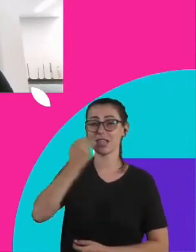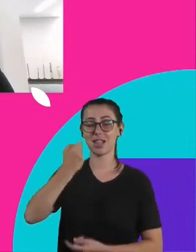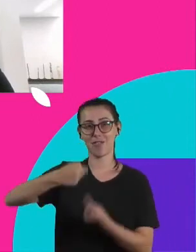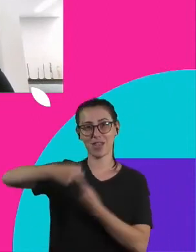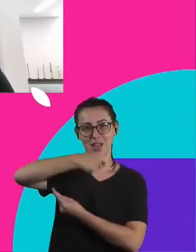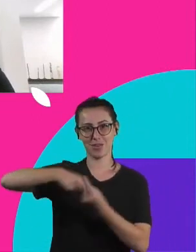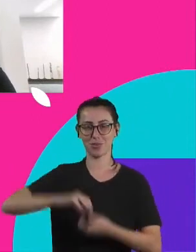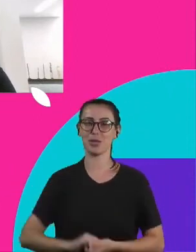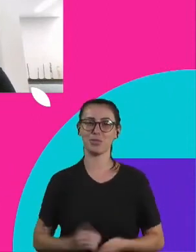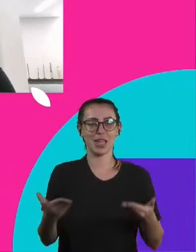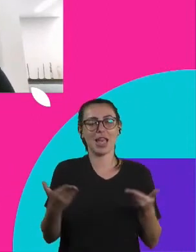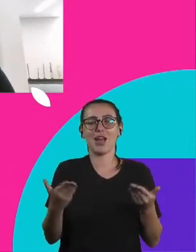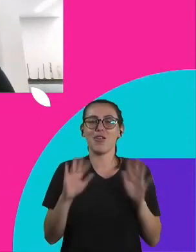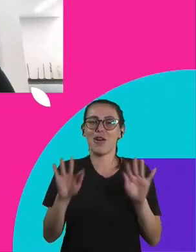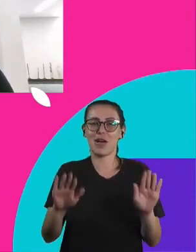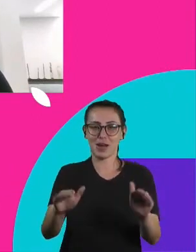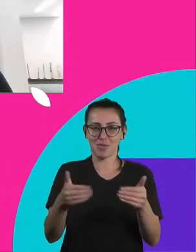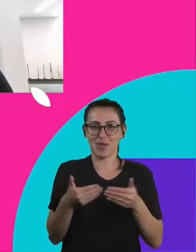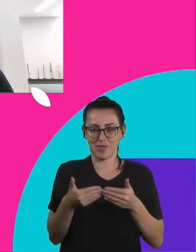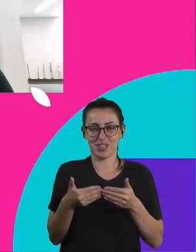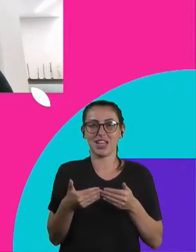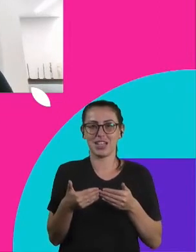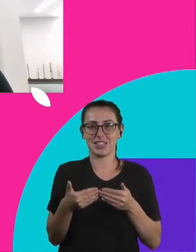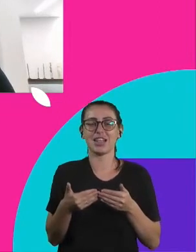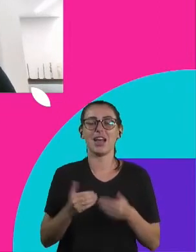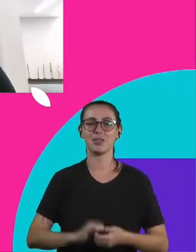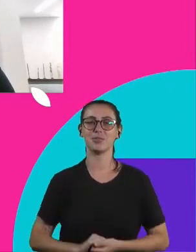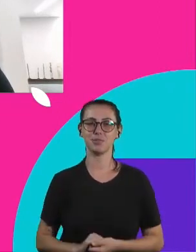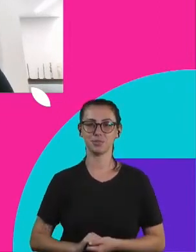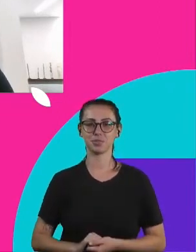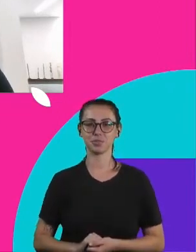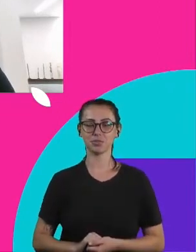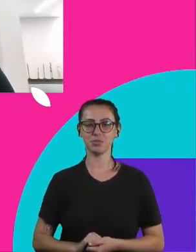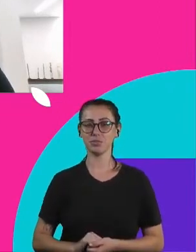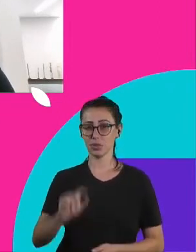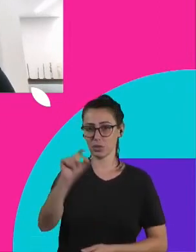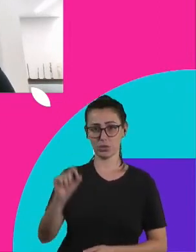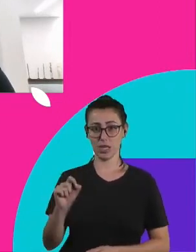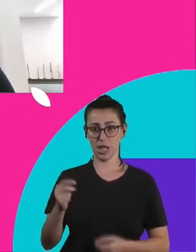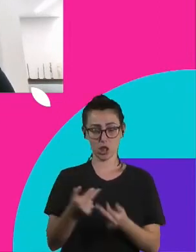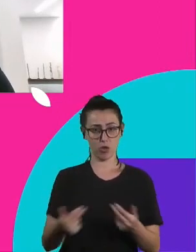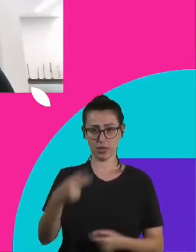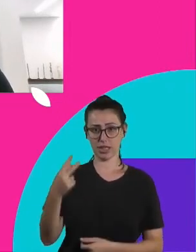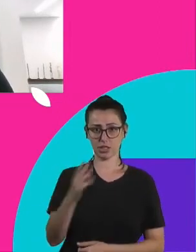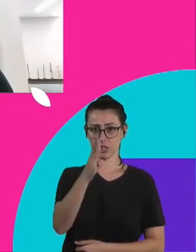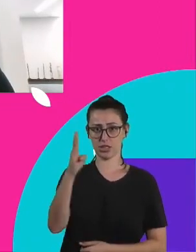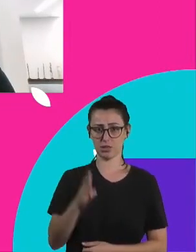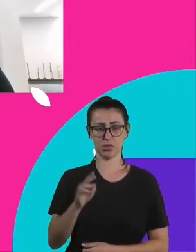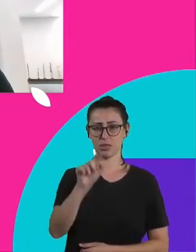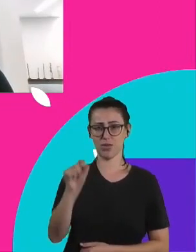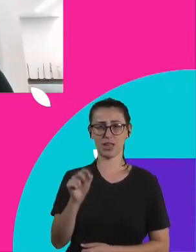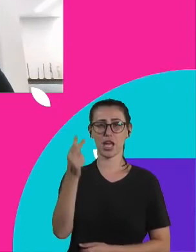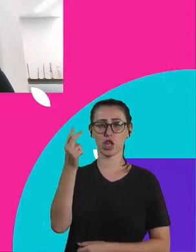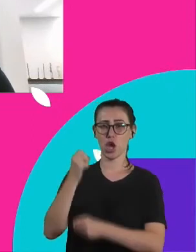para não querer ser longo, mas eu não posso deixar de falar isso que a Ana falou aí por final, que é a grande novidade no Brasil, é que nos últimos